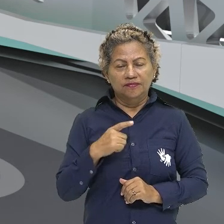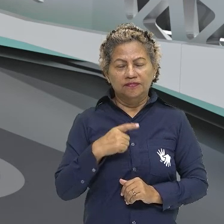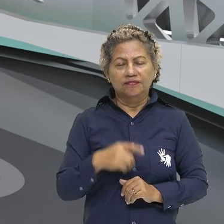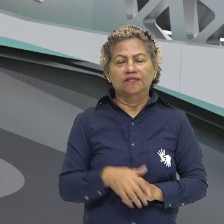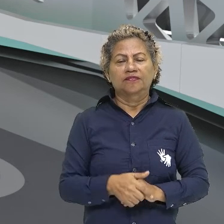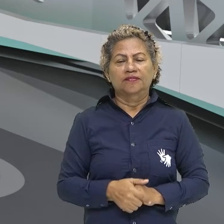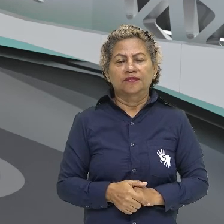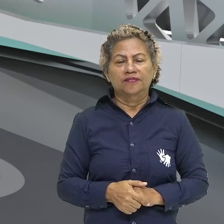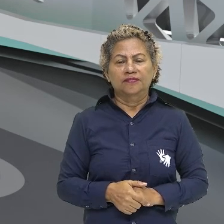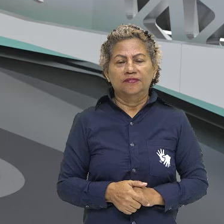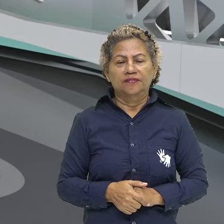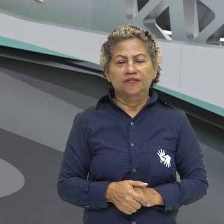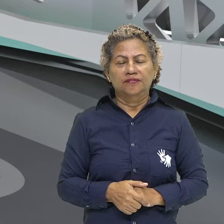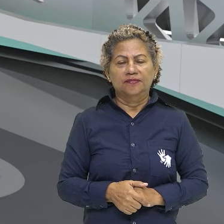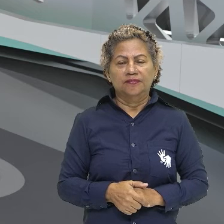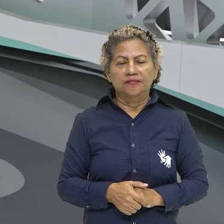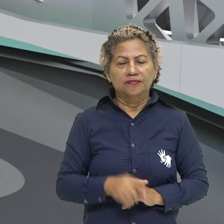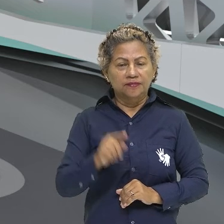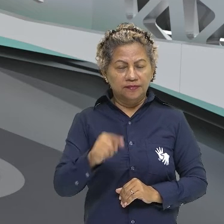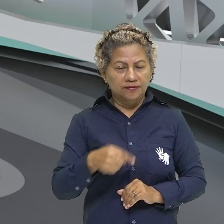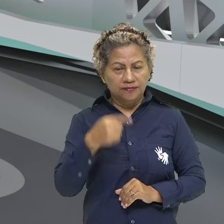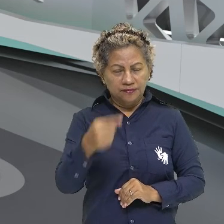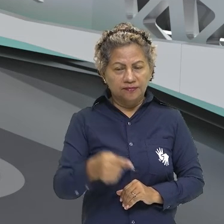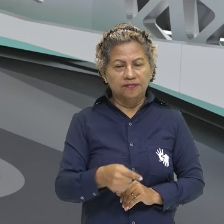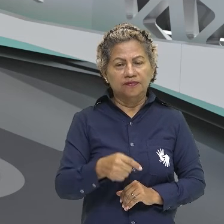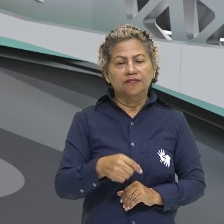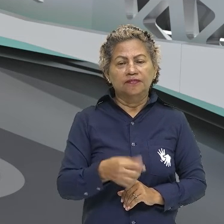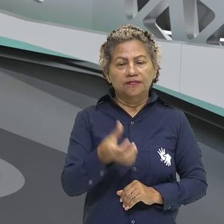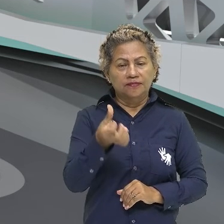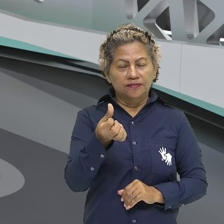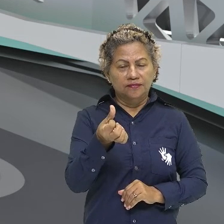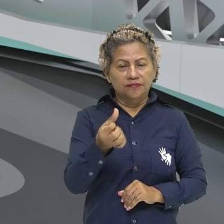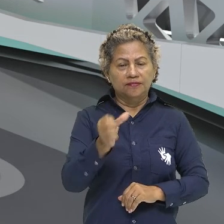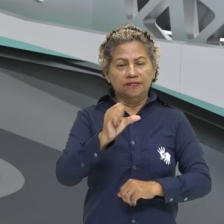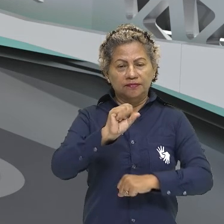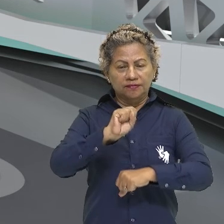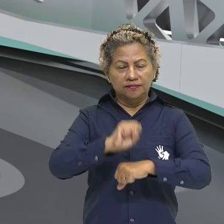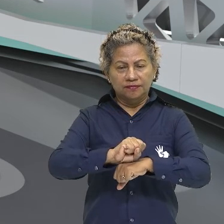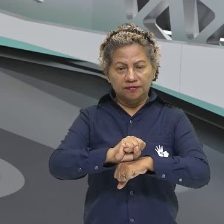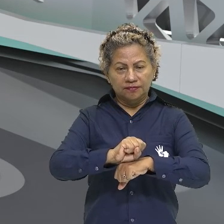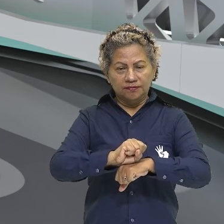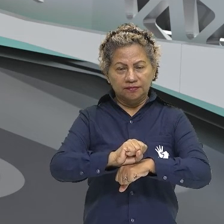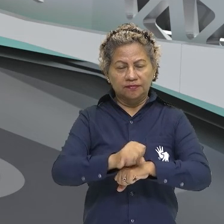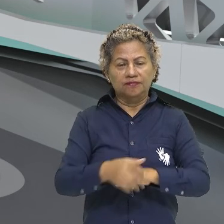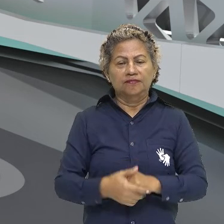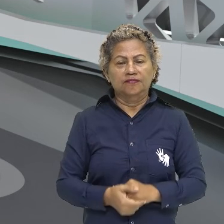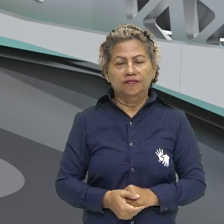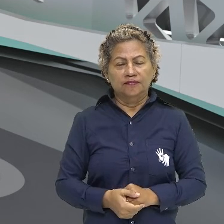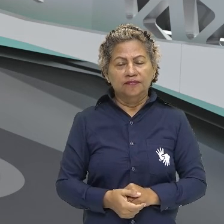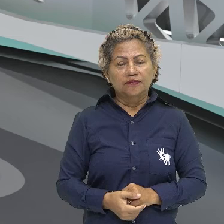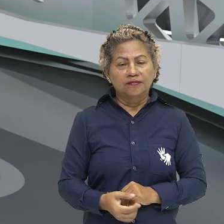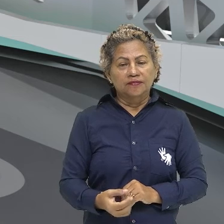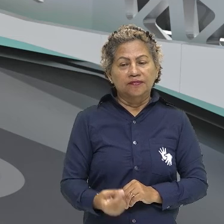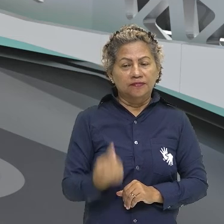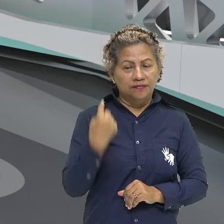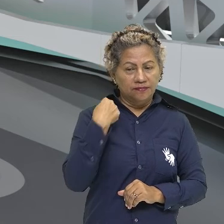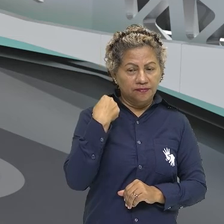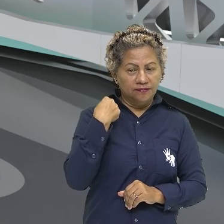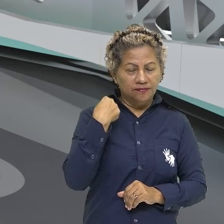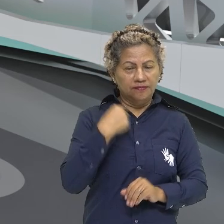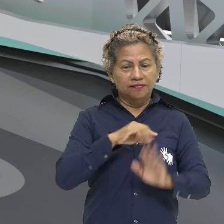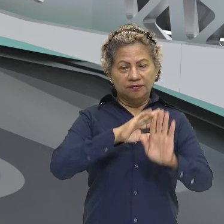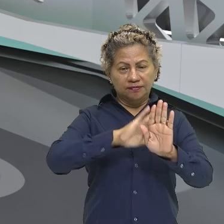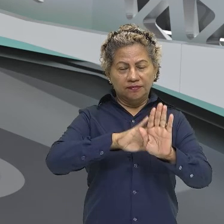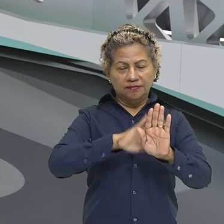outra. Aí, depois de contar 6 segundos nessa posição, a pessoa que está atrás solta